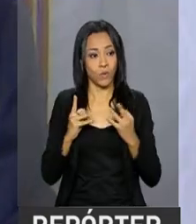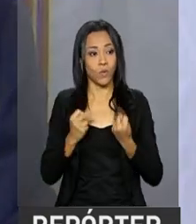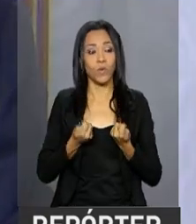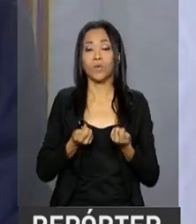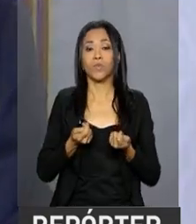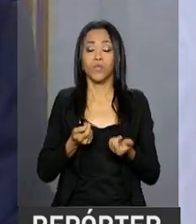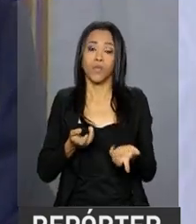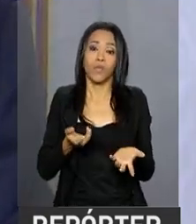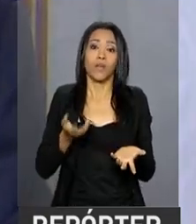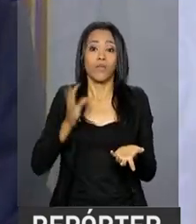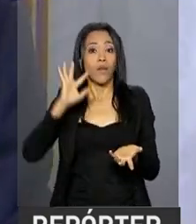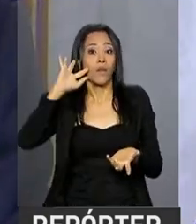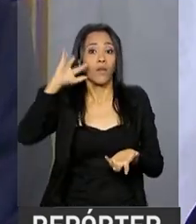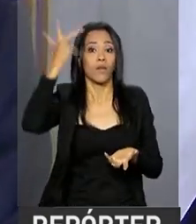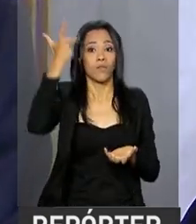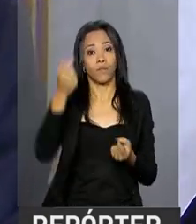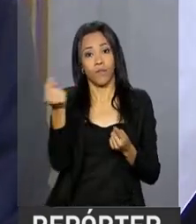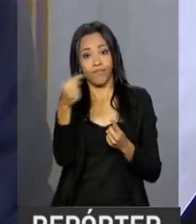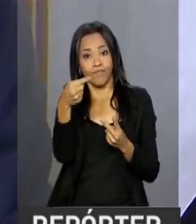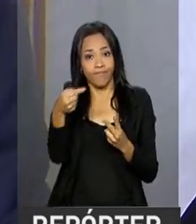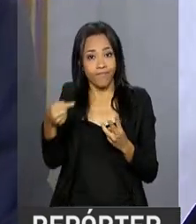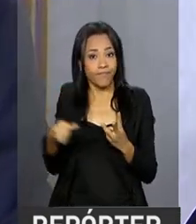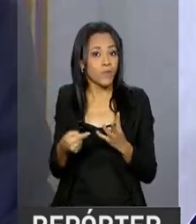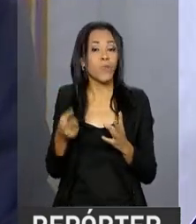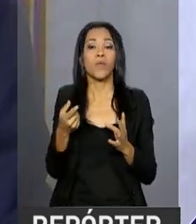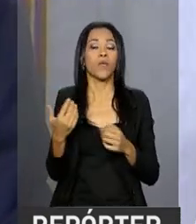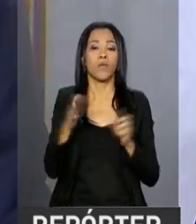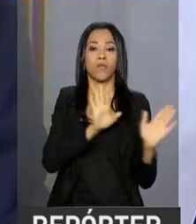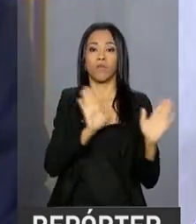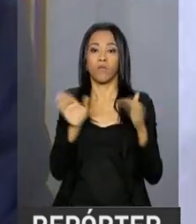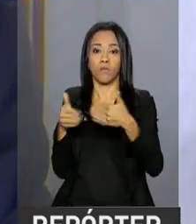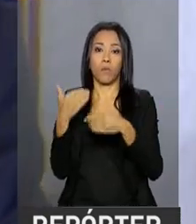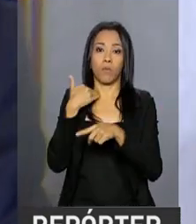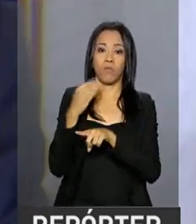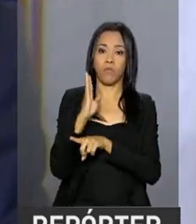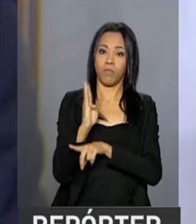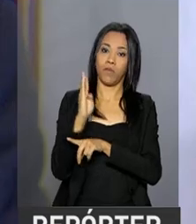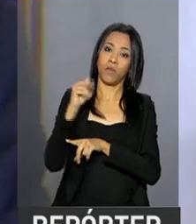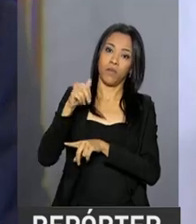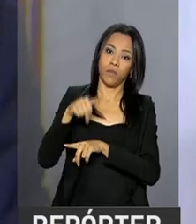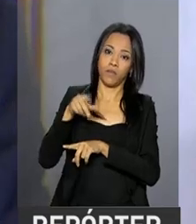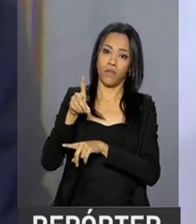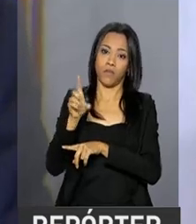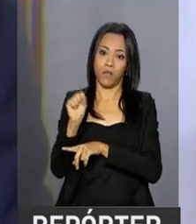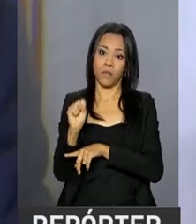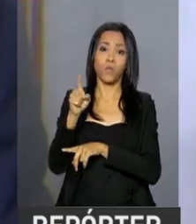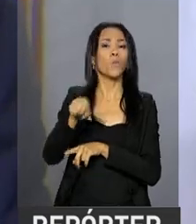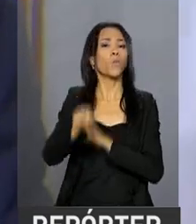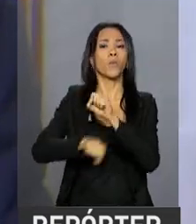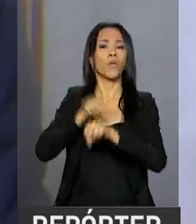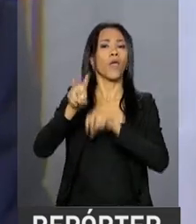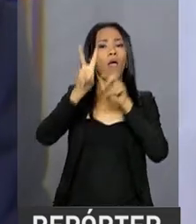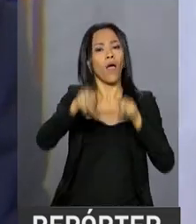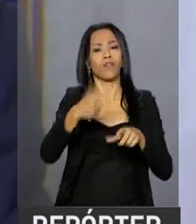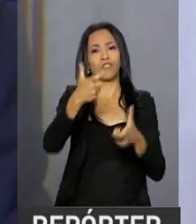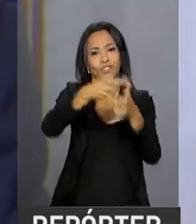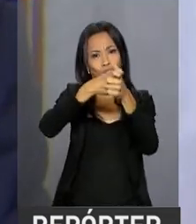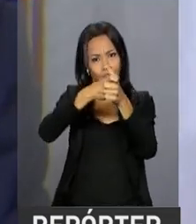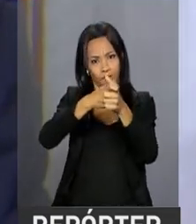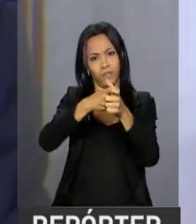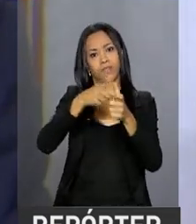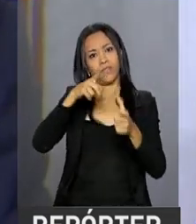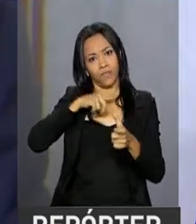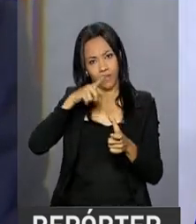solução para a questão do BNDS, não é? Há dívidas lá que são garantidas pela